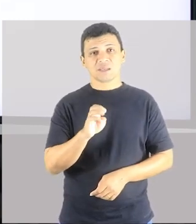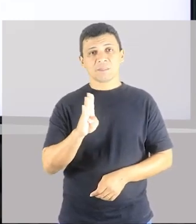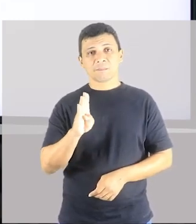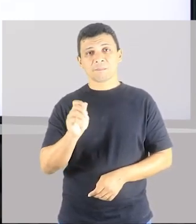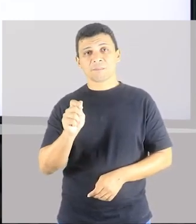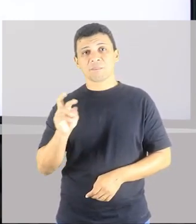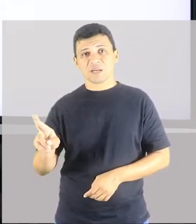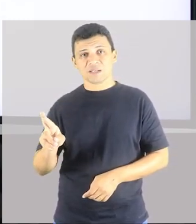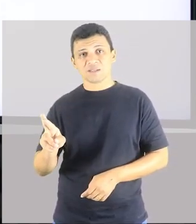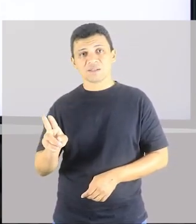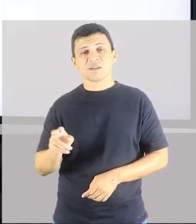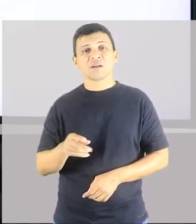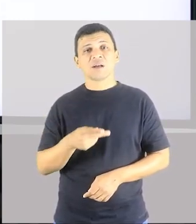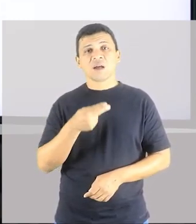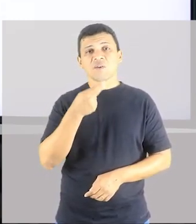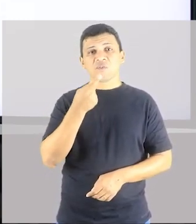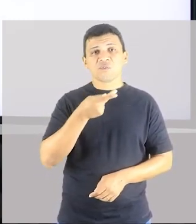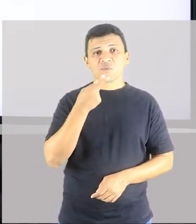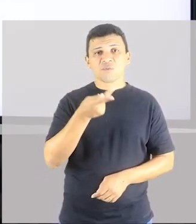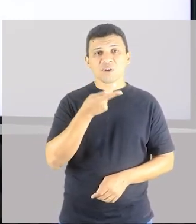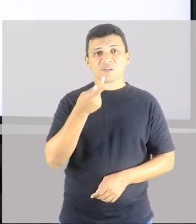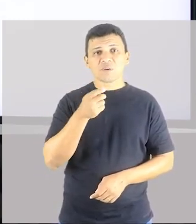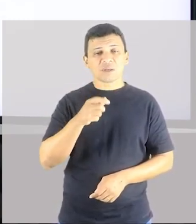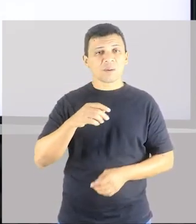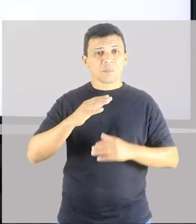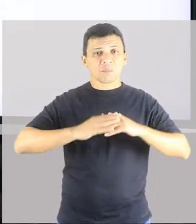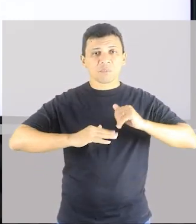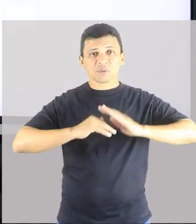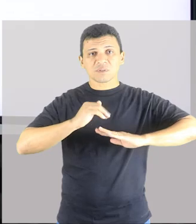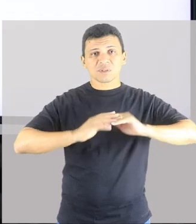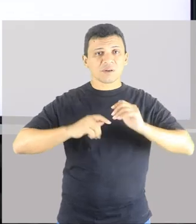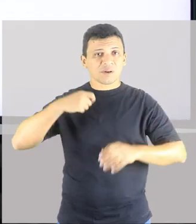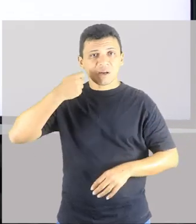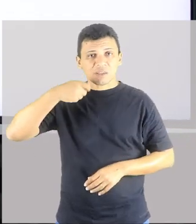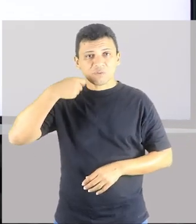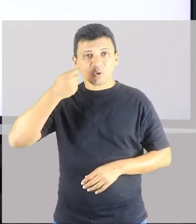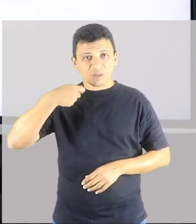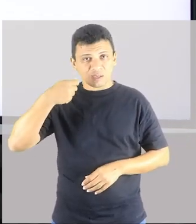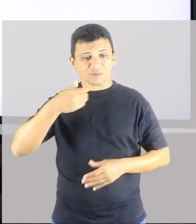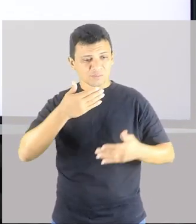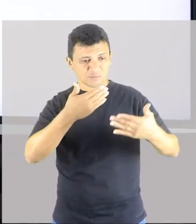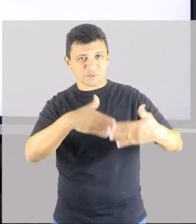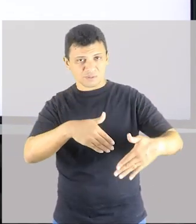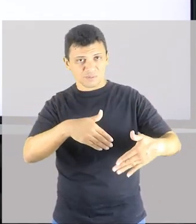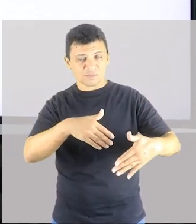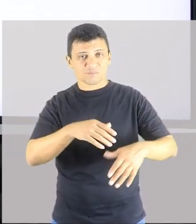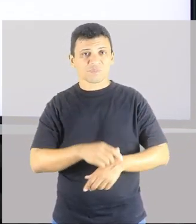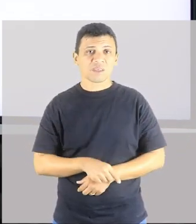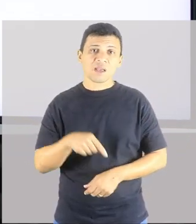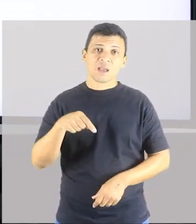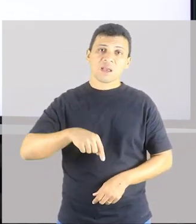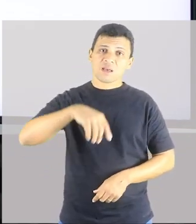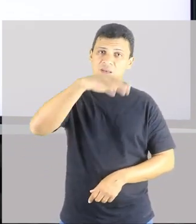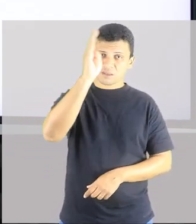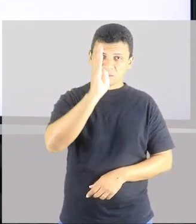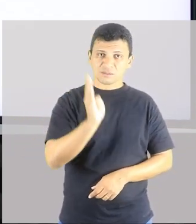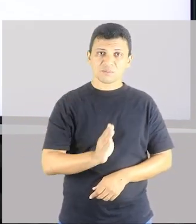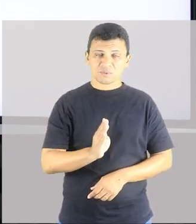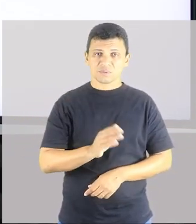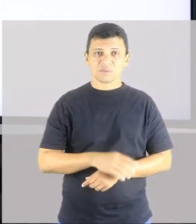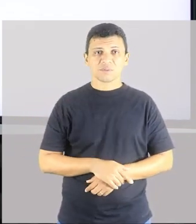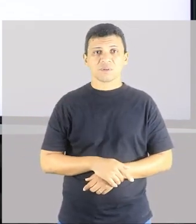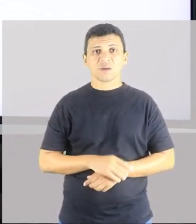falar, por exemplo, de advogados que passam por uma prova. Então, aqui no Brasil, por exemplo,